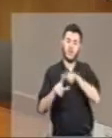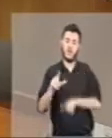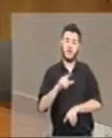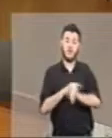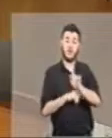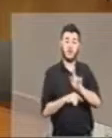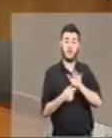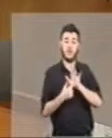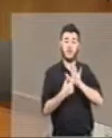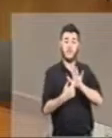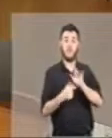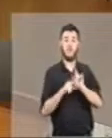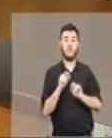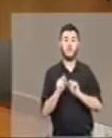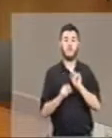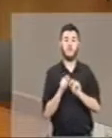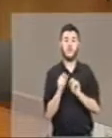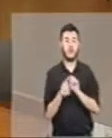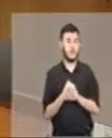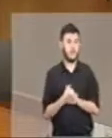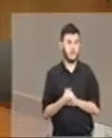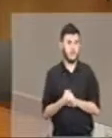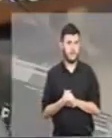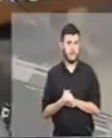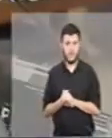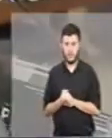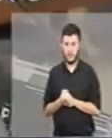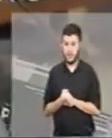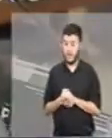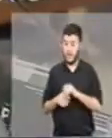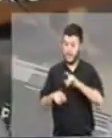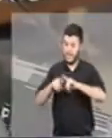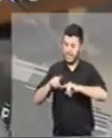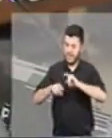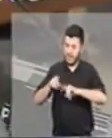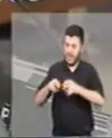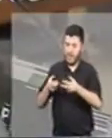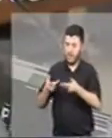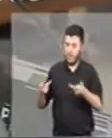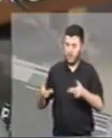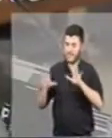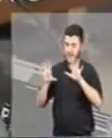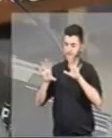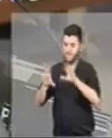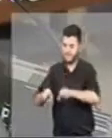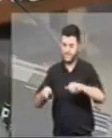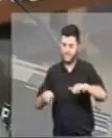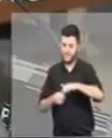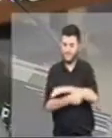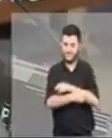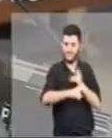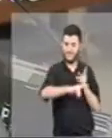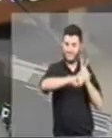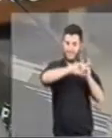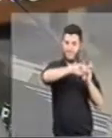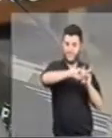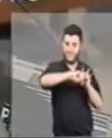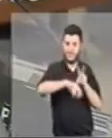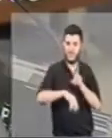Barroso. A apreensão dos materiais mencionados, a apreensão não deve ser